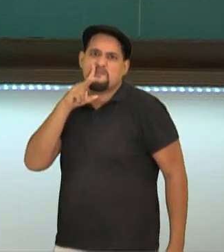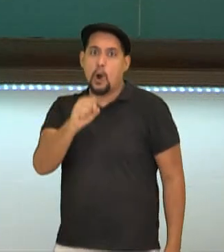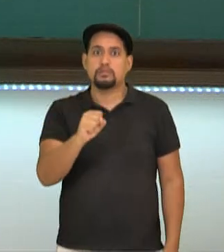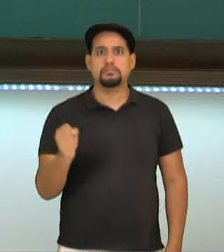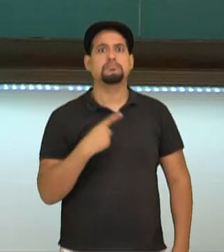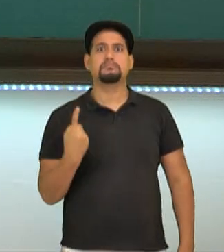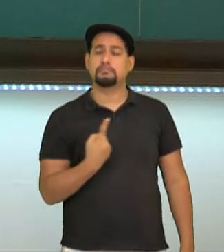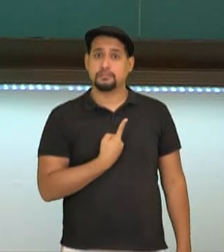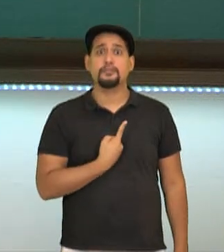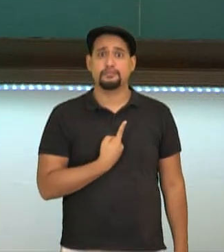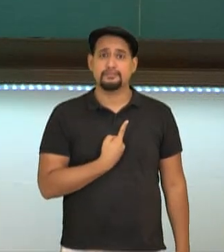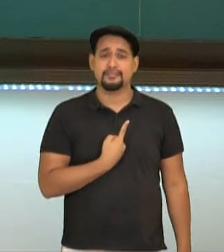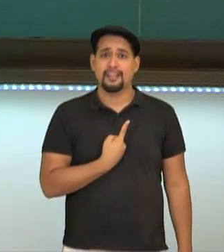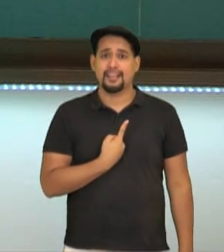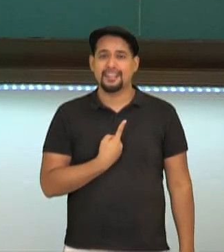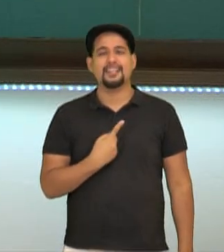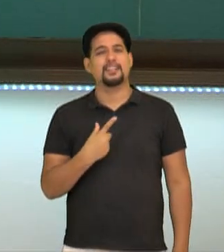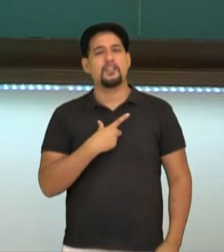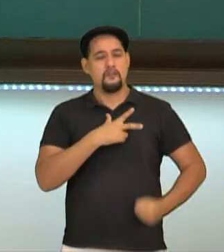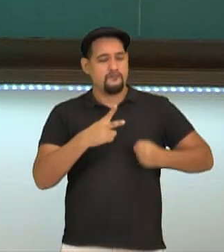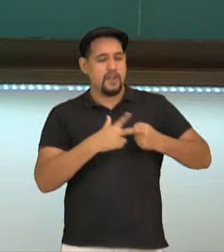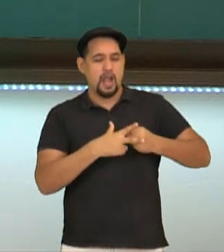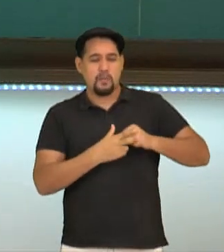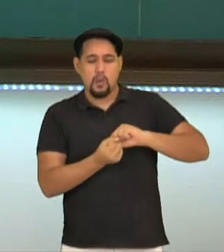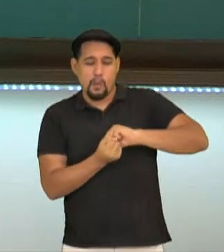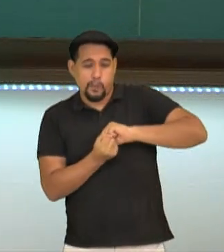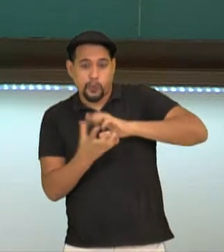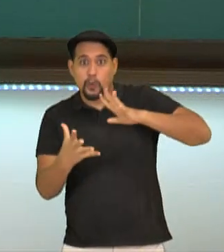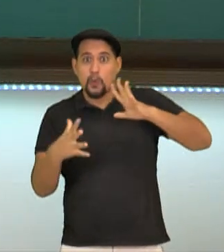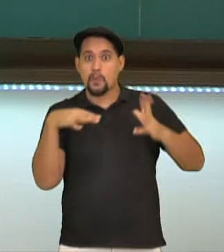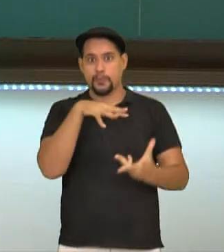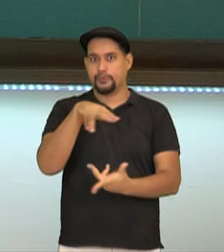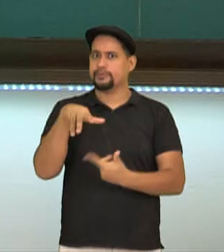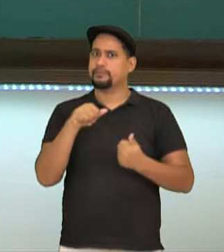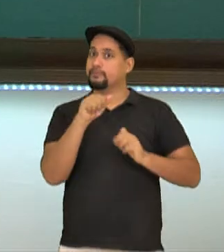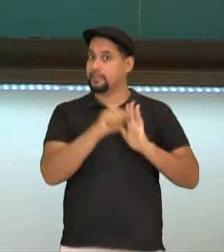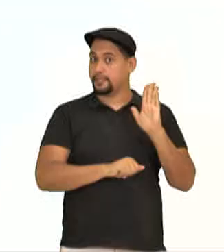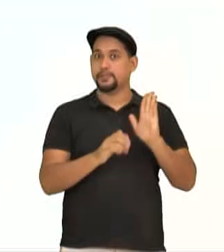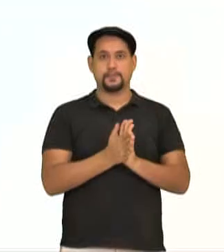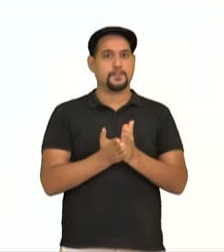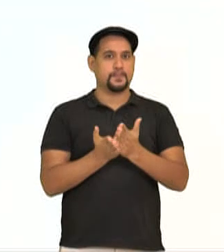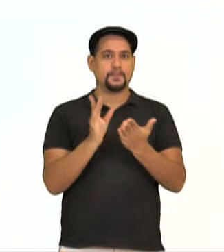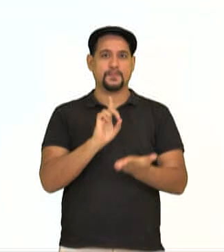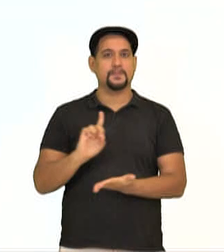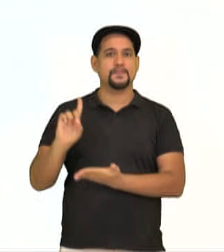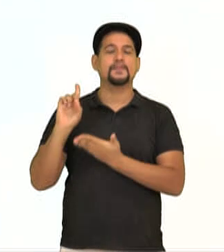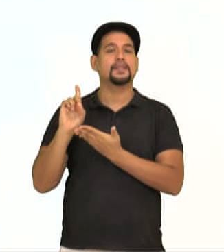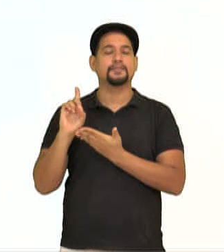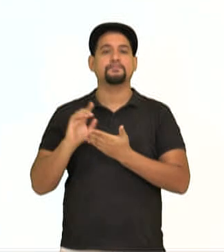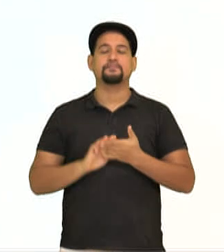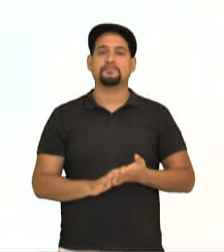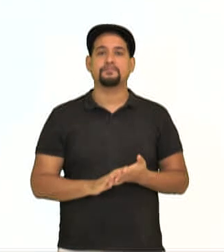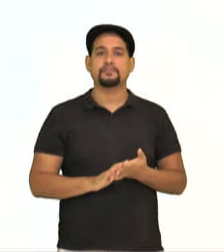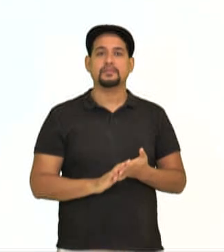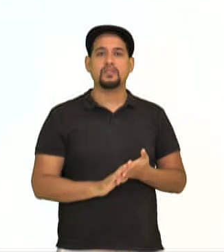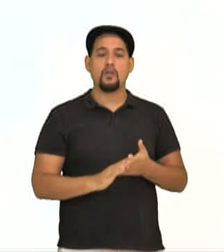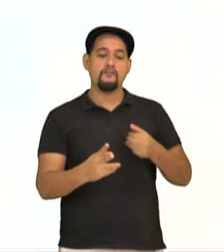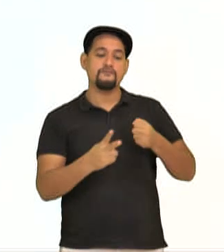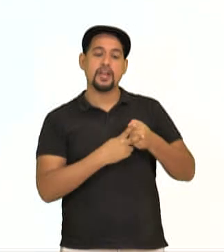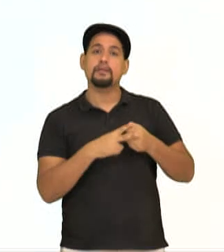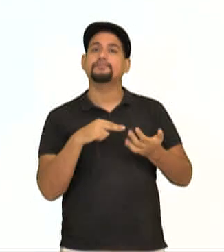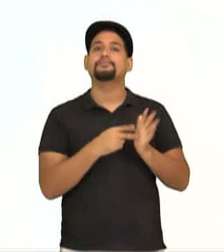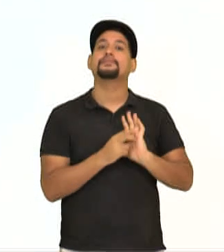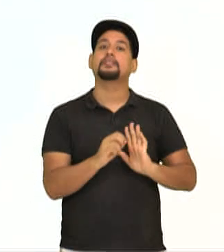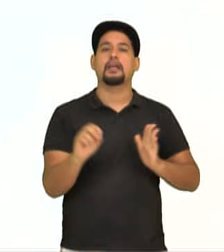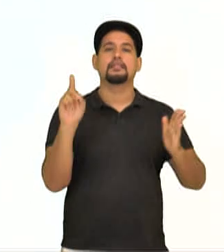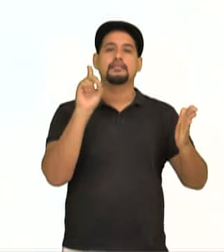para nós, né? Então, com o verbo criou-se o mundo, segundo o texto bíblico. O verbo era Deus. Na